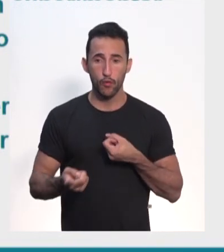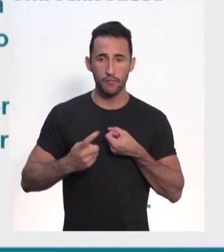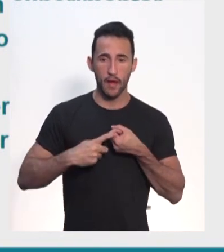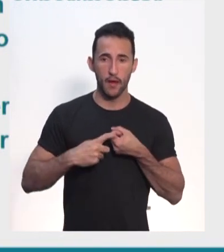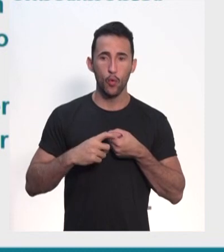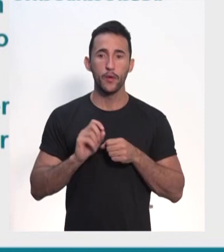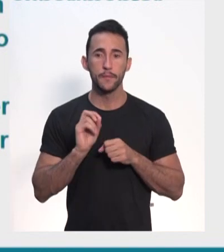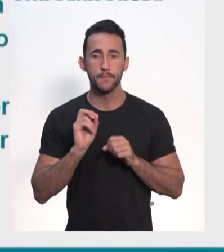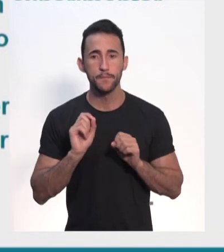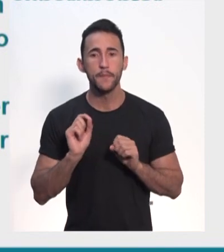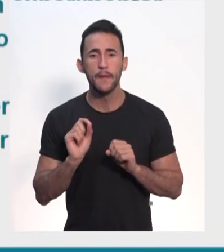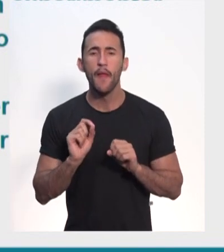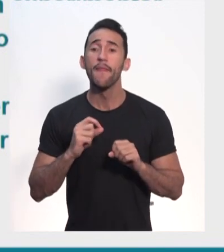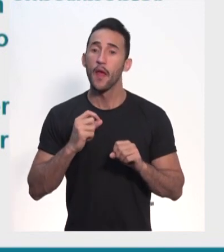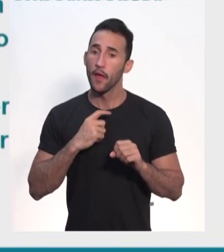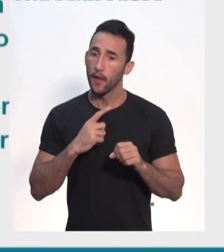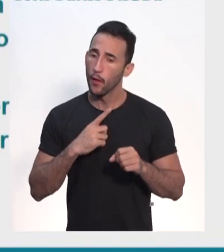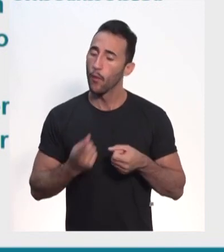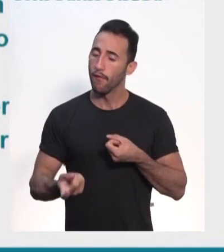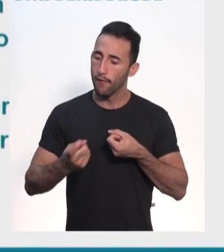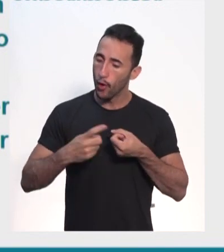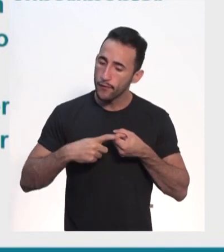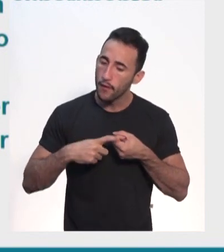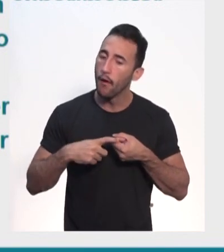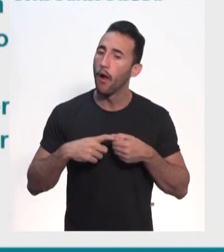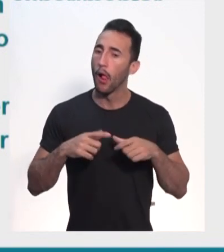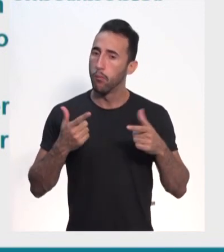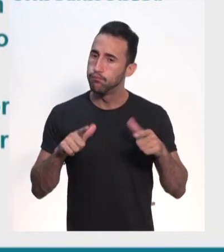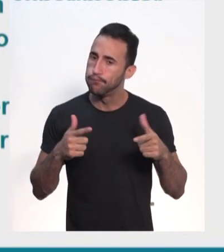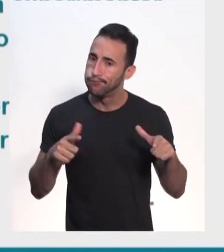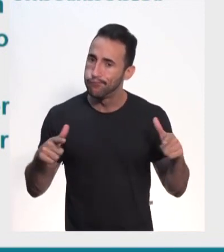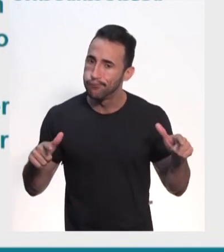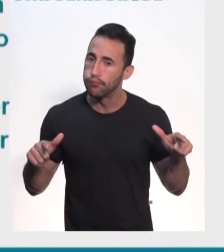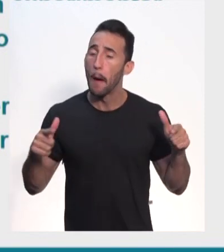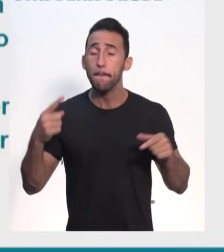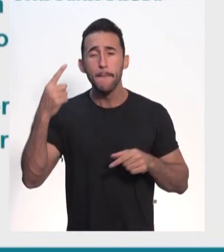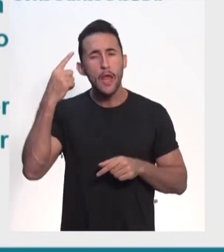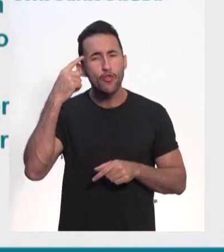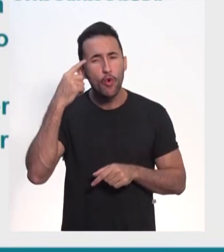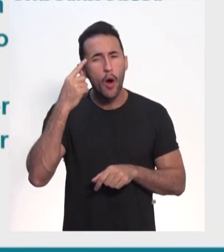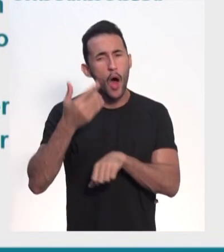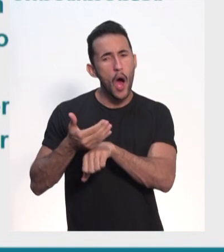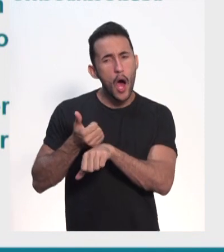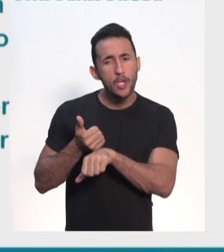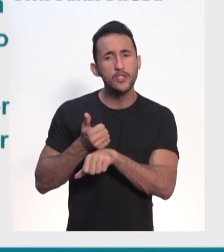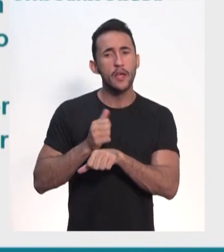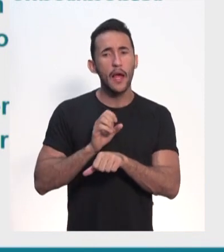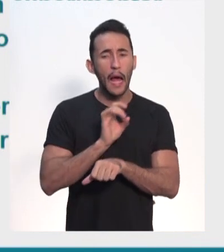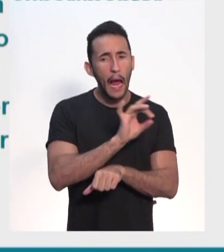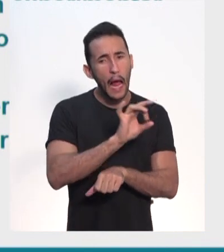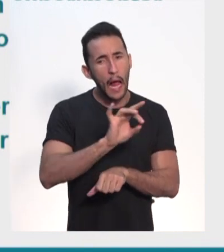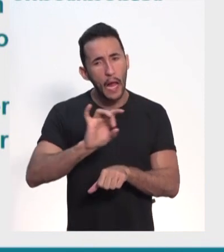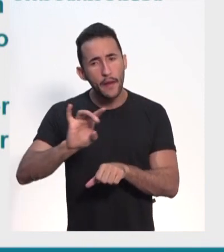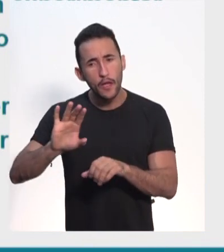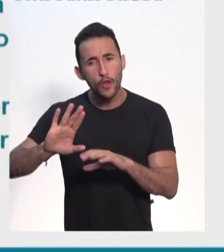os materiais vão abordar especificamente a linguagem musical. É sempre bom